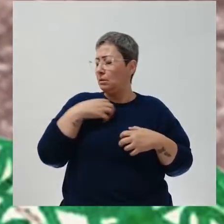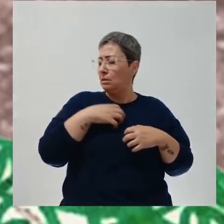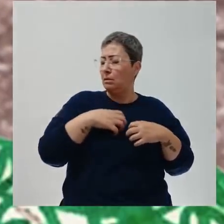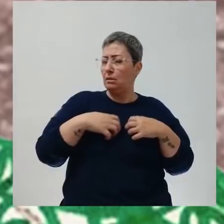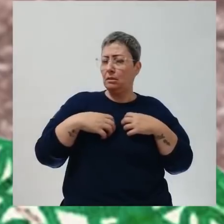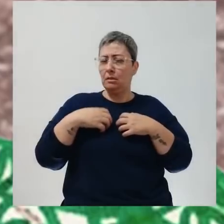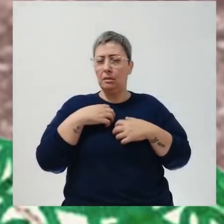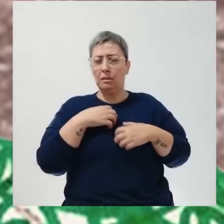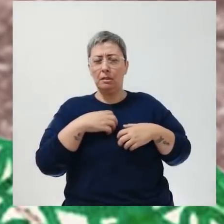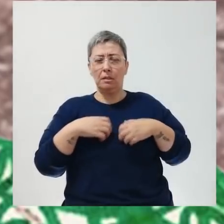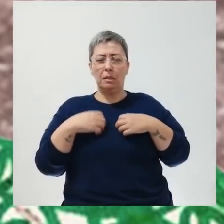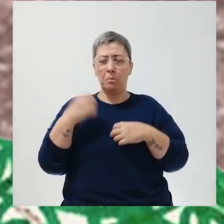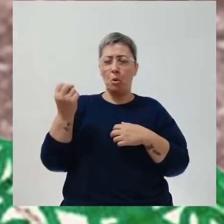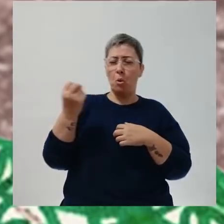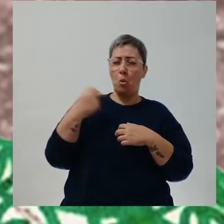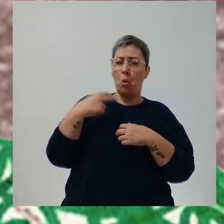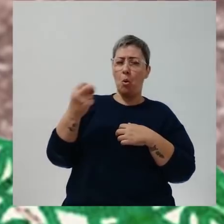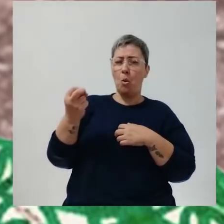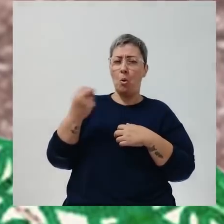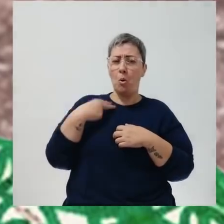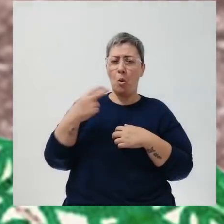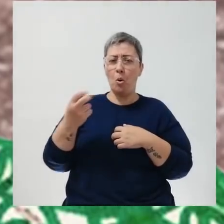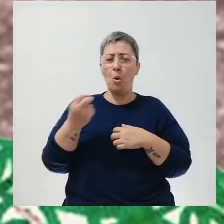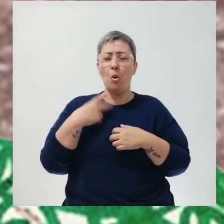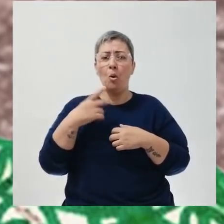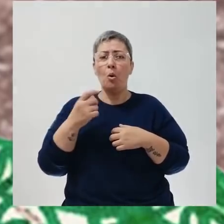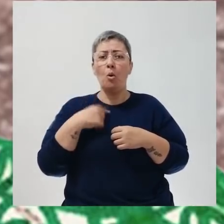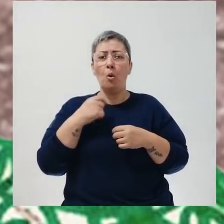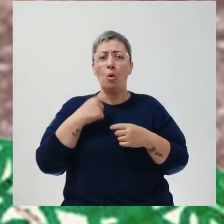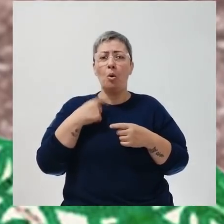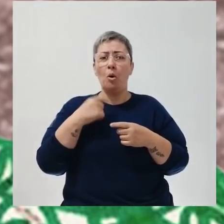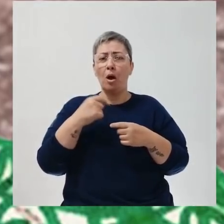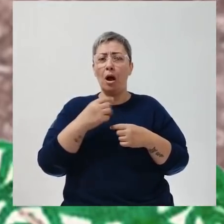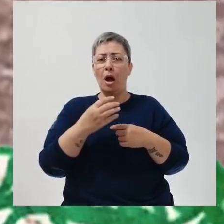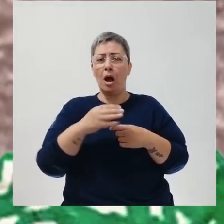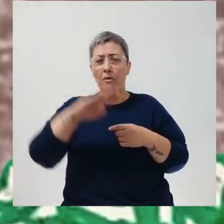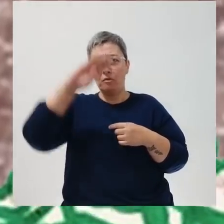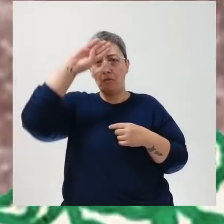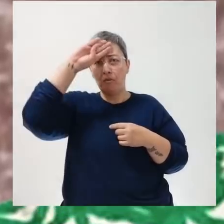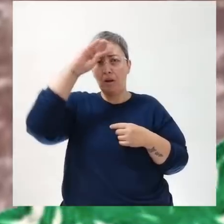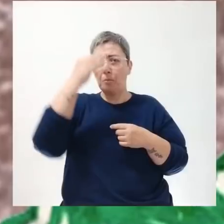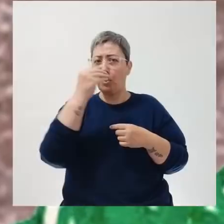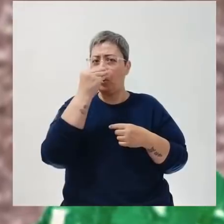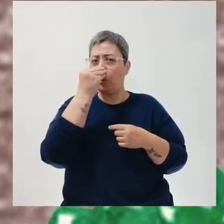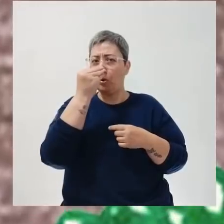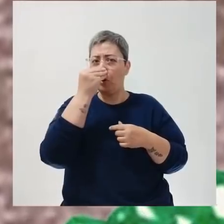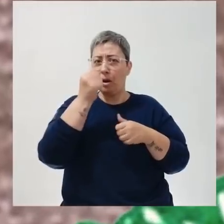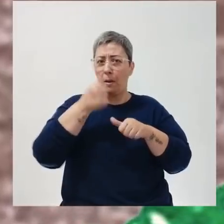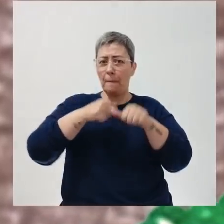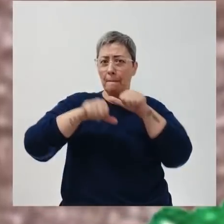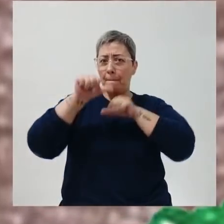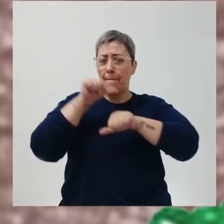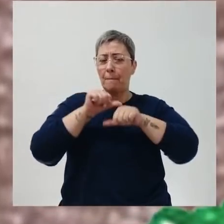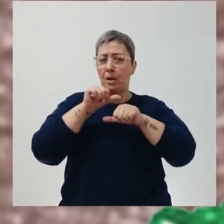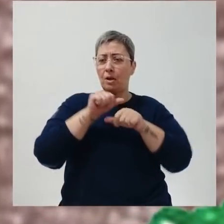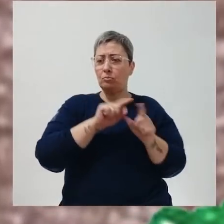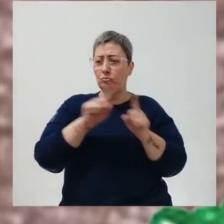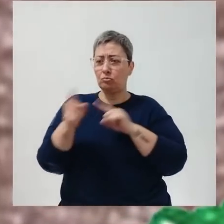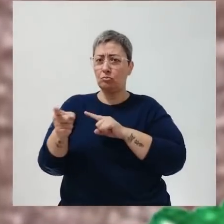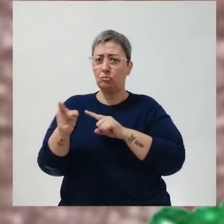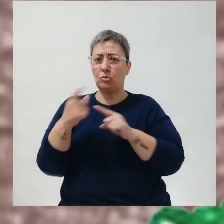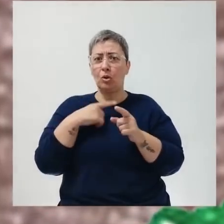mal, pois o veneno da cobra transmitia a febre focinho, uma doença que transformava um animal em